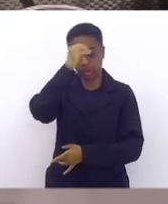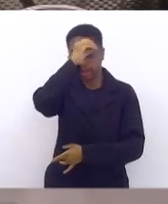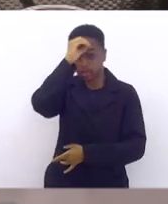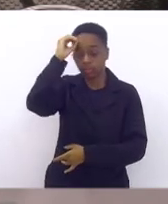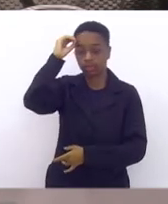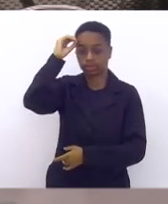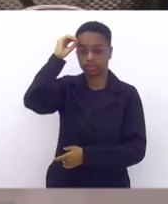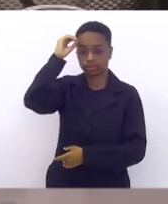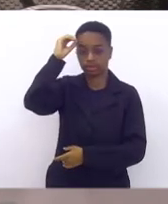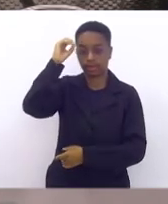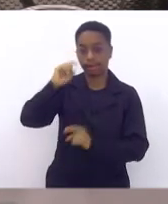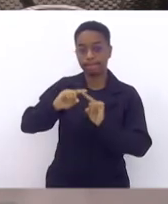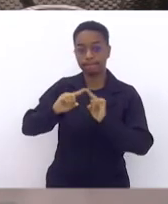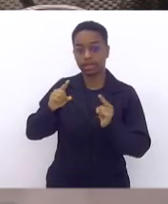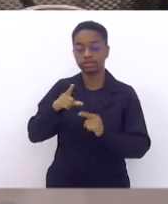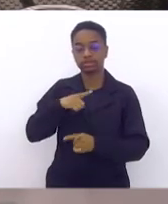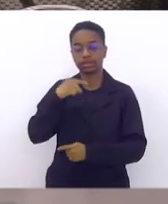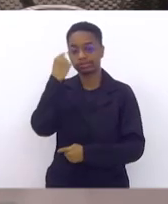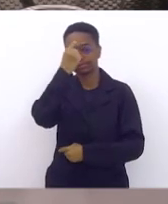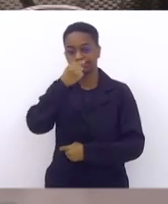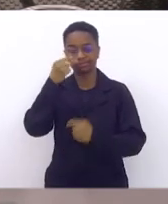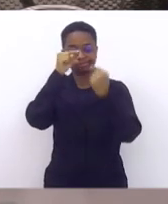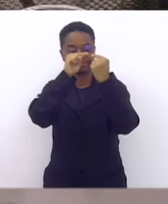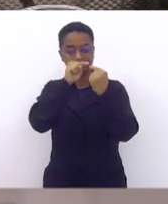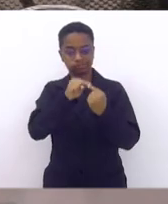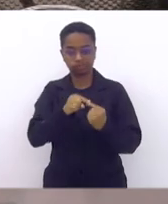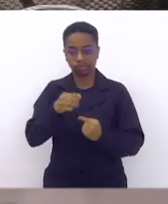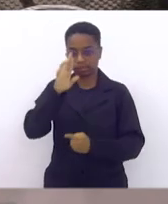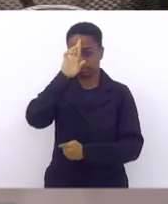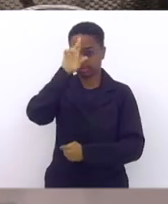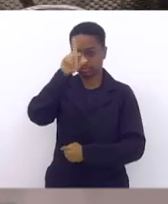acabam sendo reconhecidas de forma